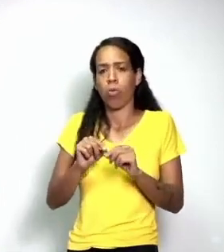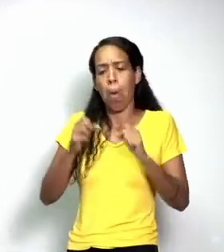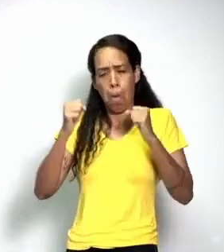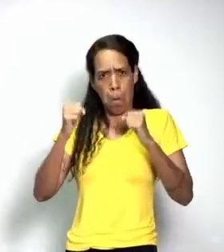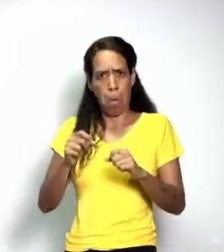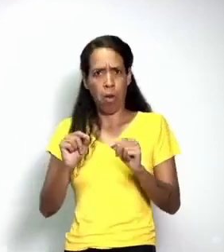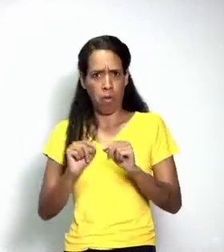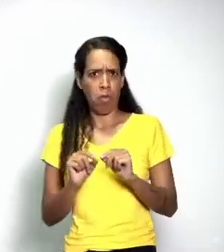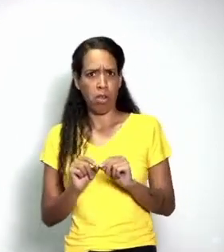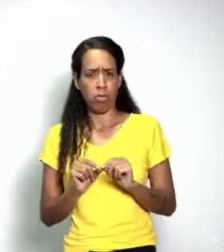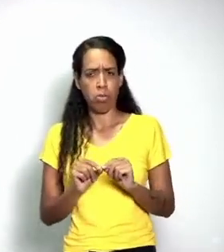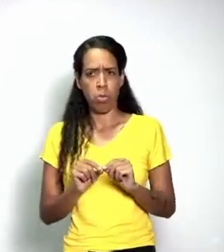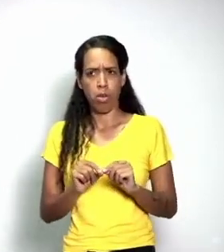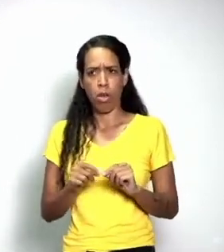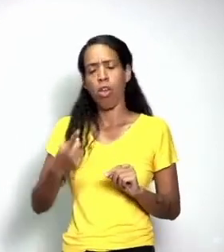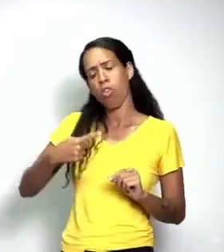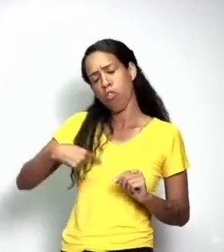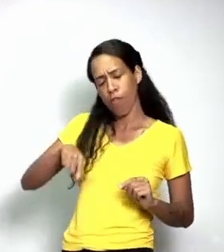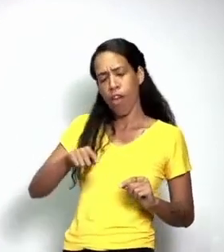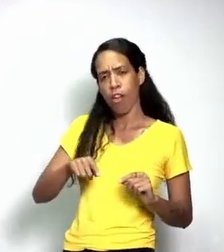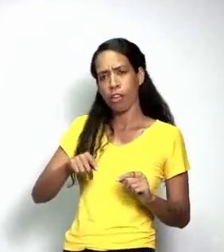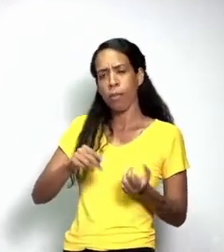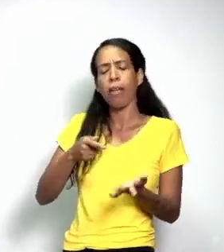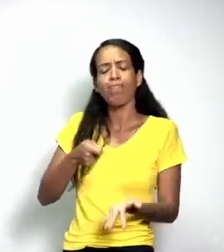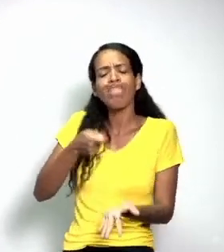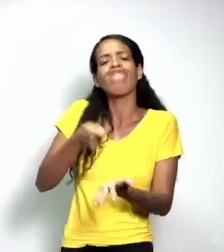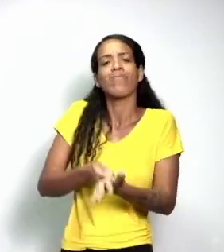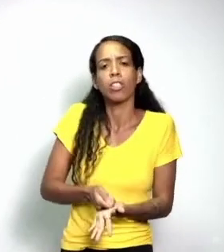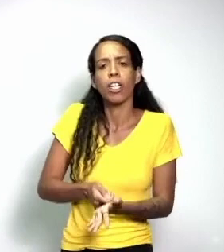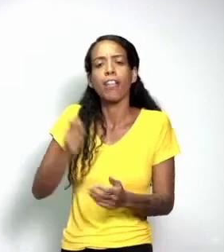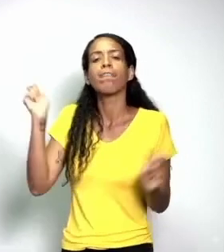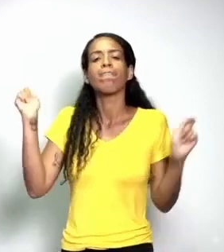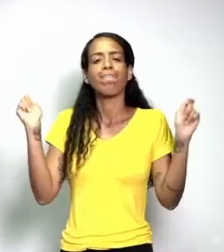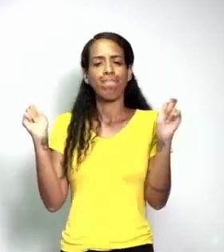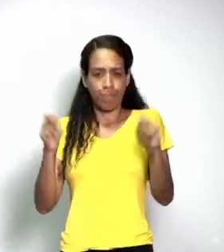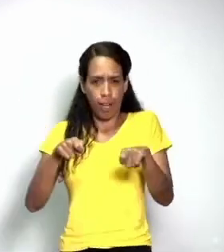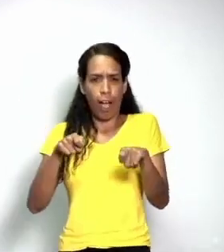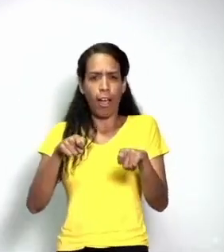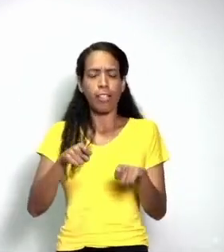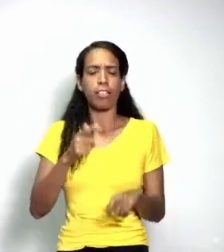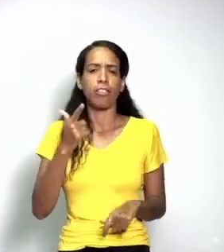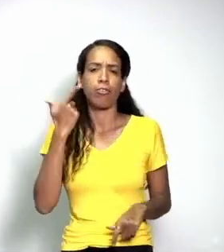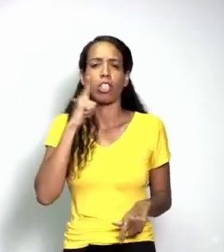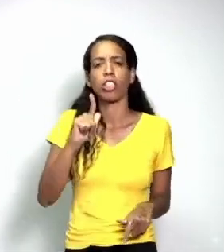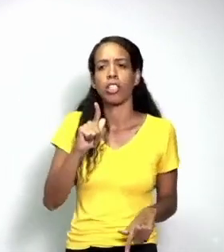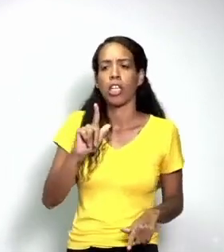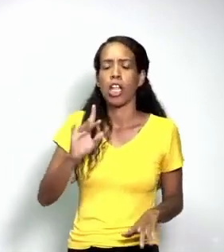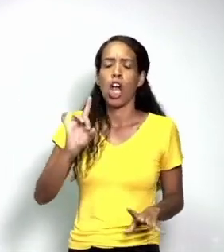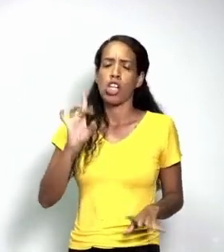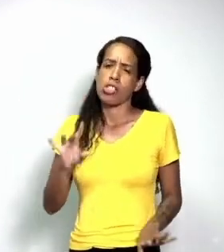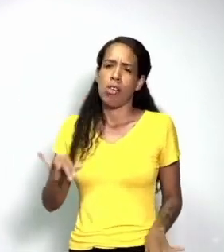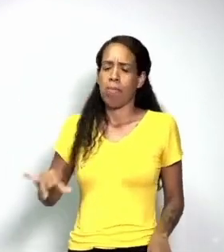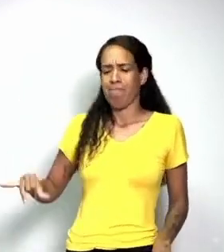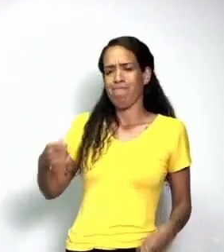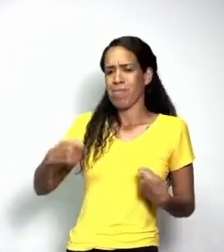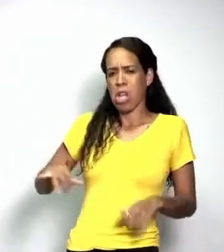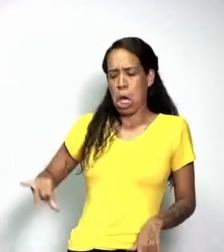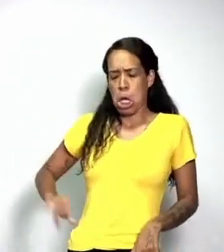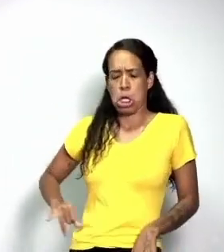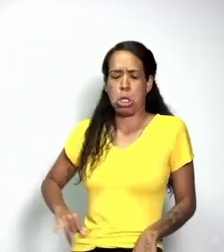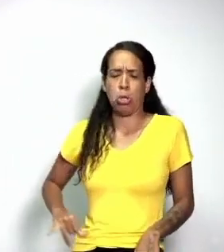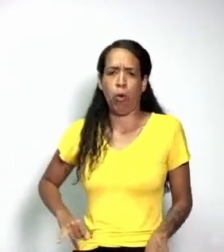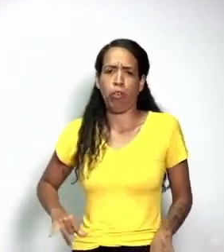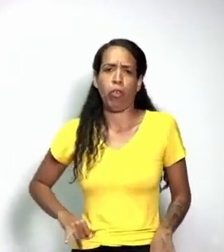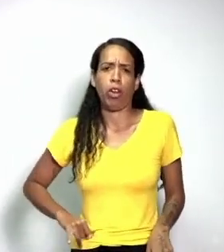possível e a gente está aí para reafirmar isso. E é possível sem sofrer também,